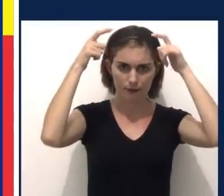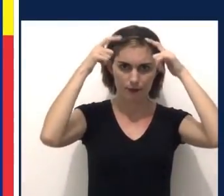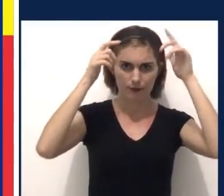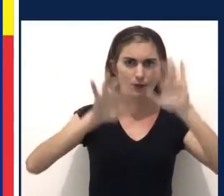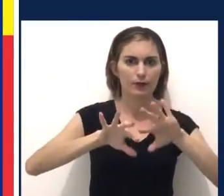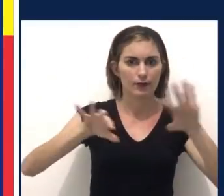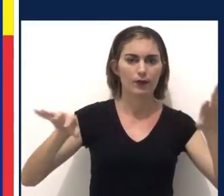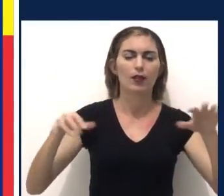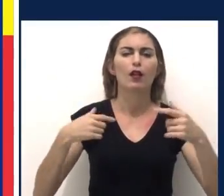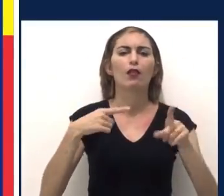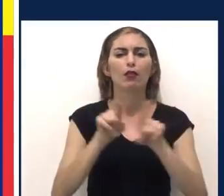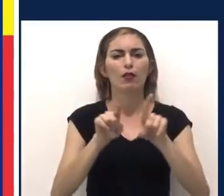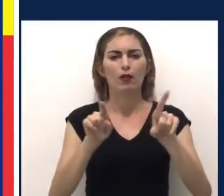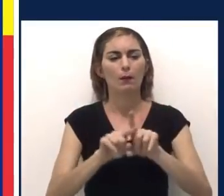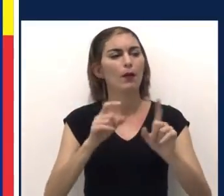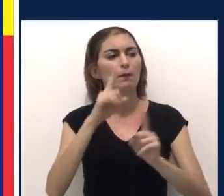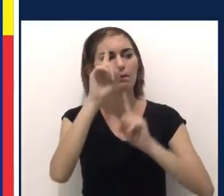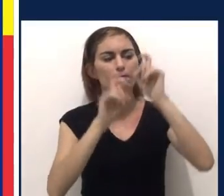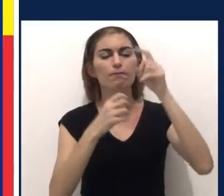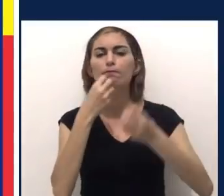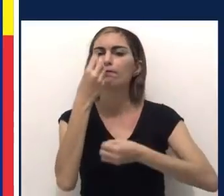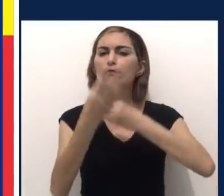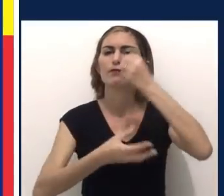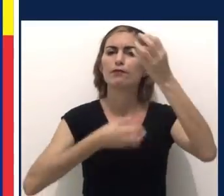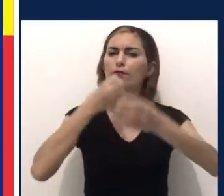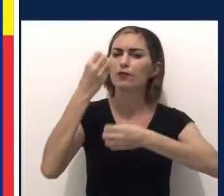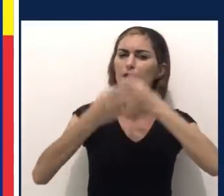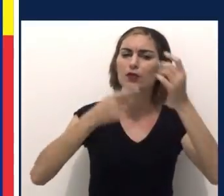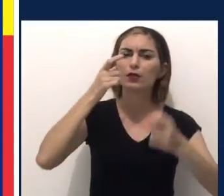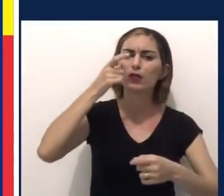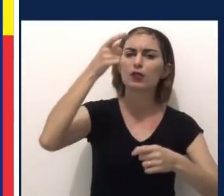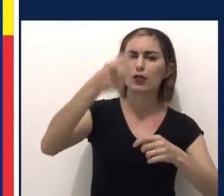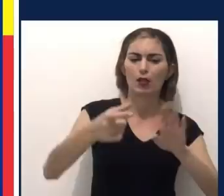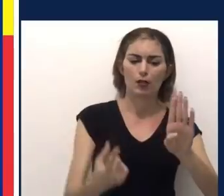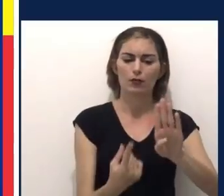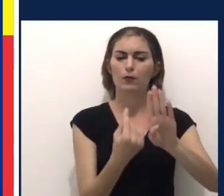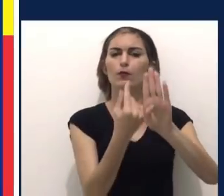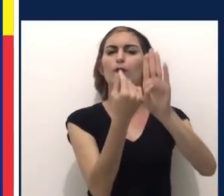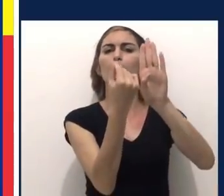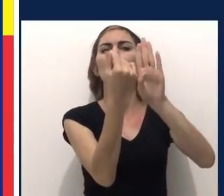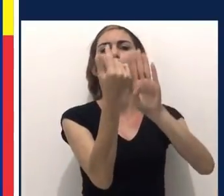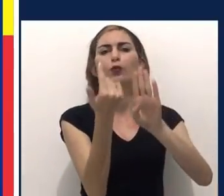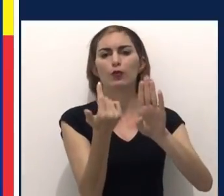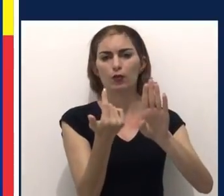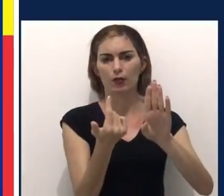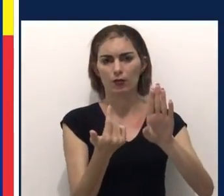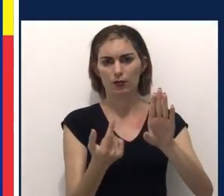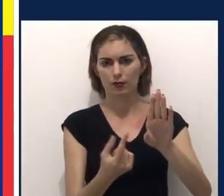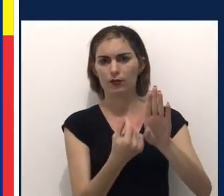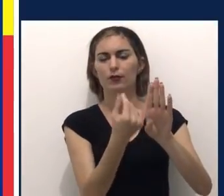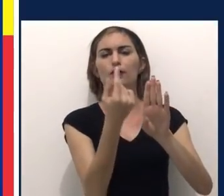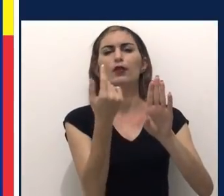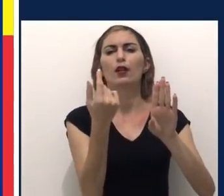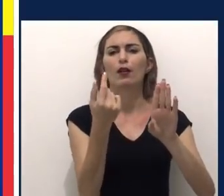dos reis. E para expressar o quê? Expressar o interesse da burguesia